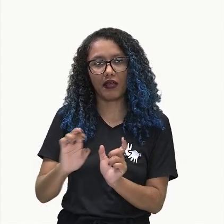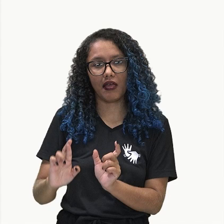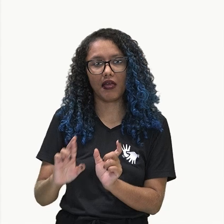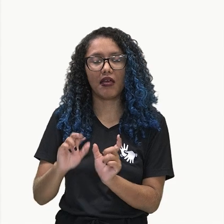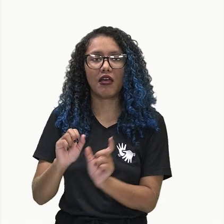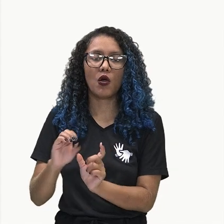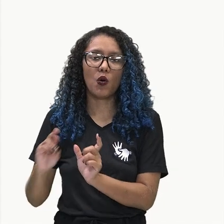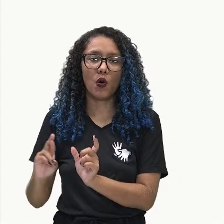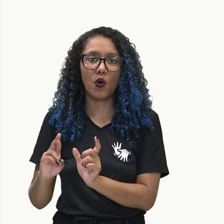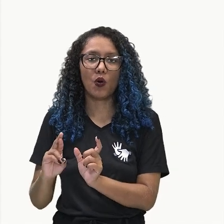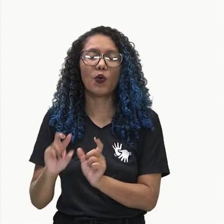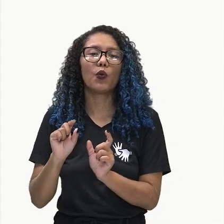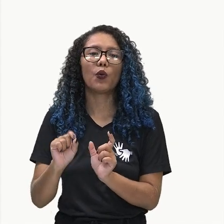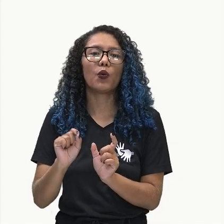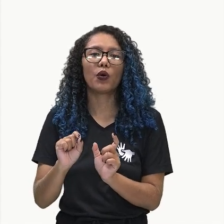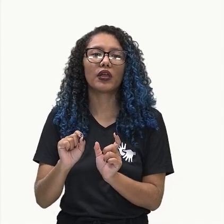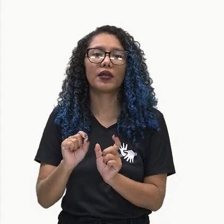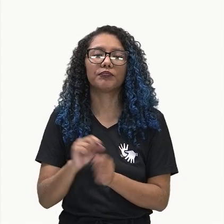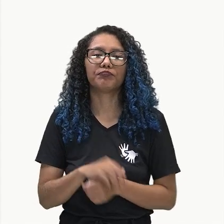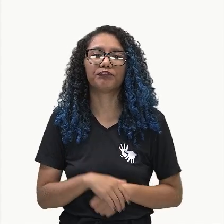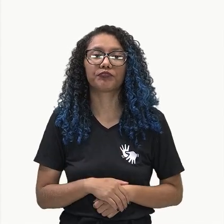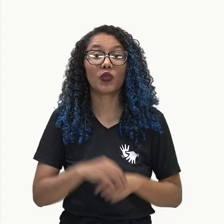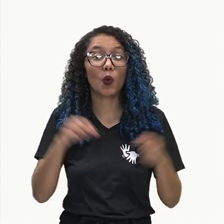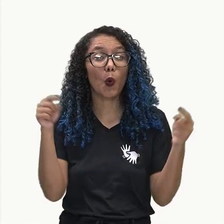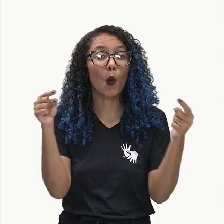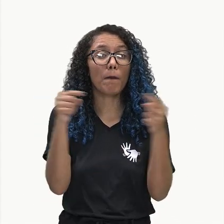são palavras do gênero